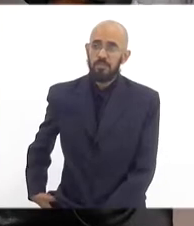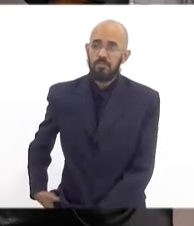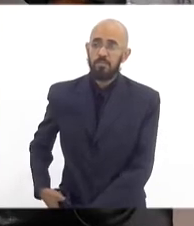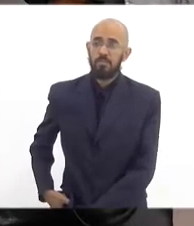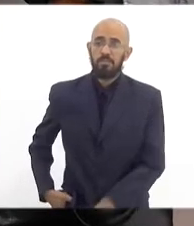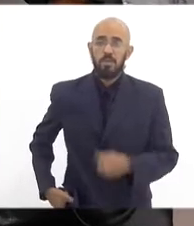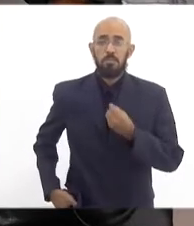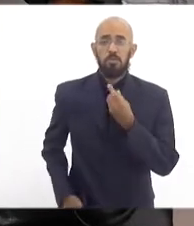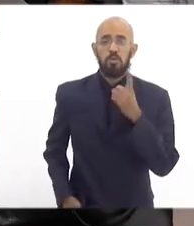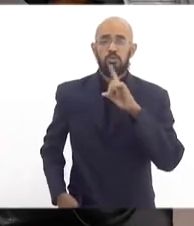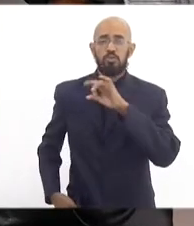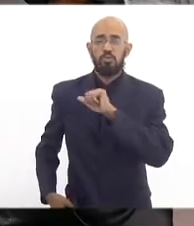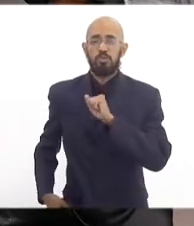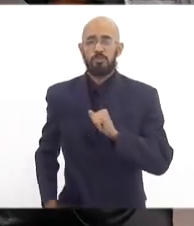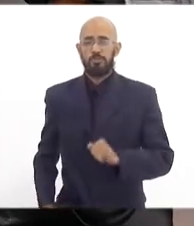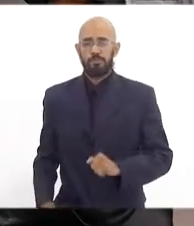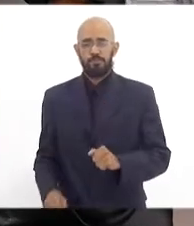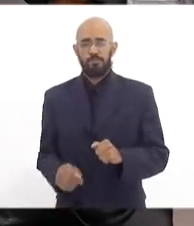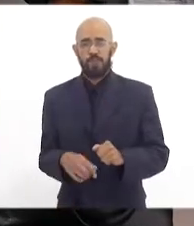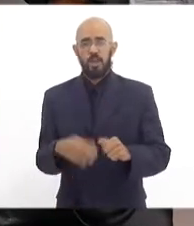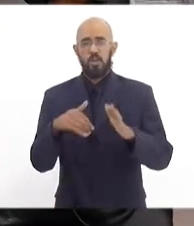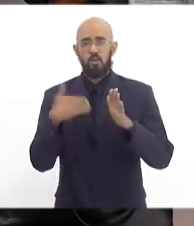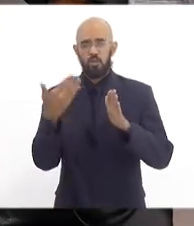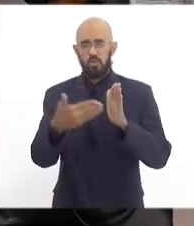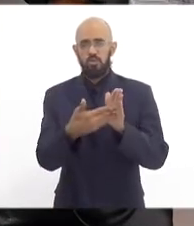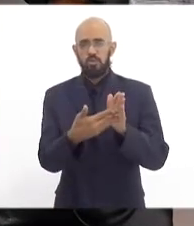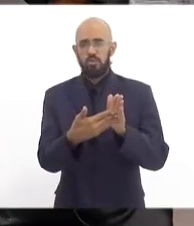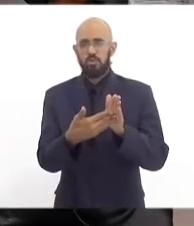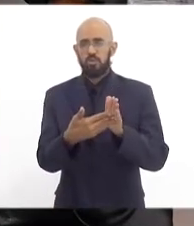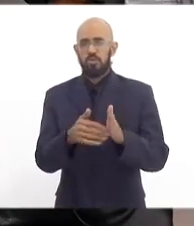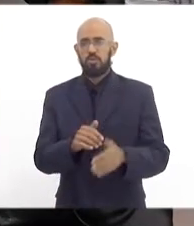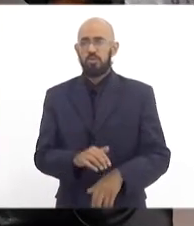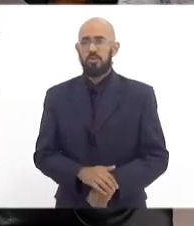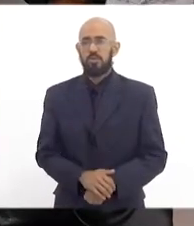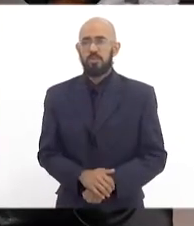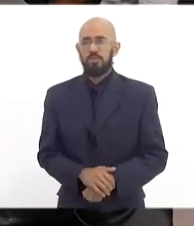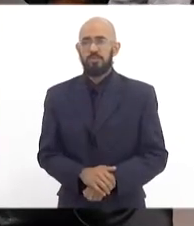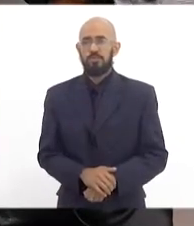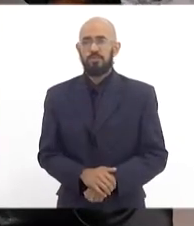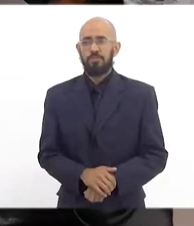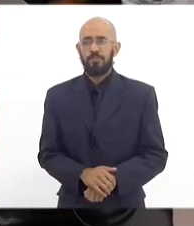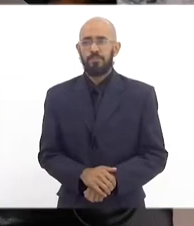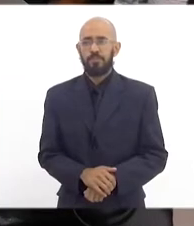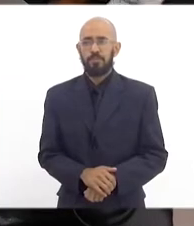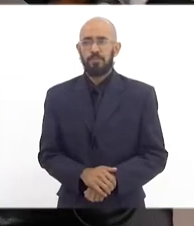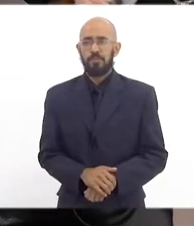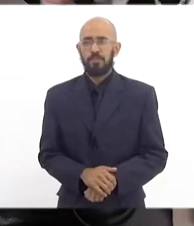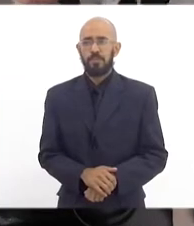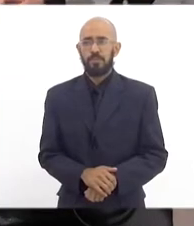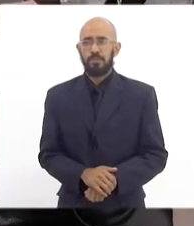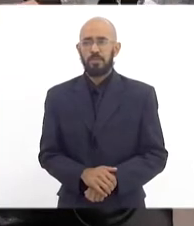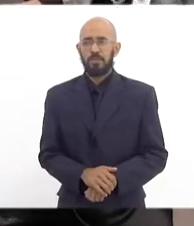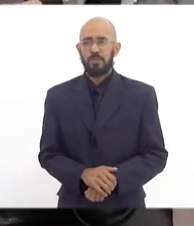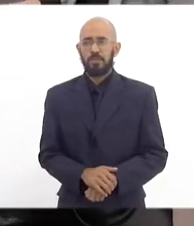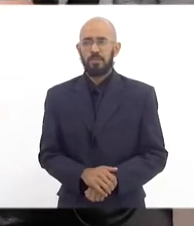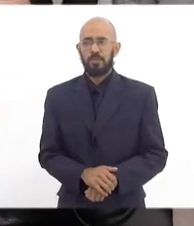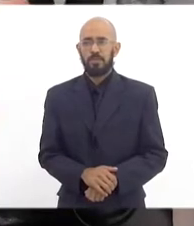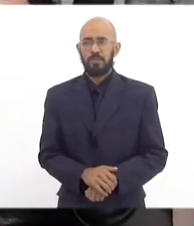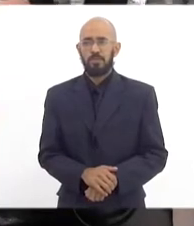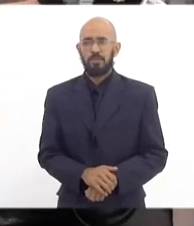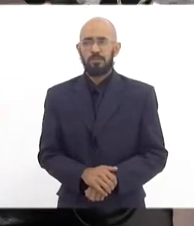Oi bom dia a todos Oi e a todas as